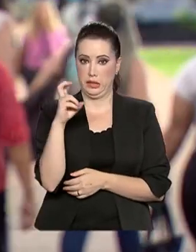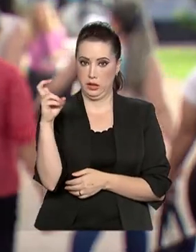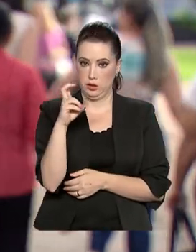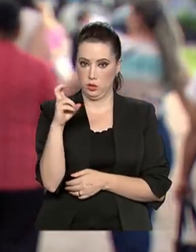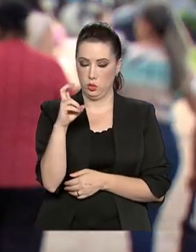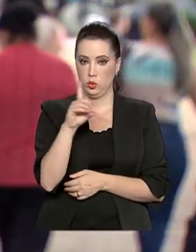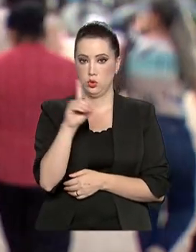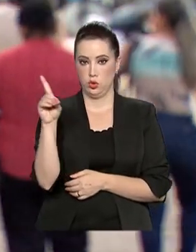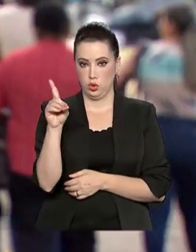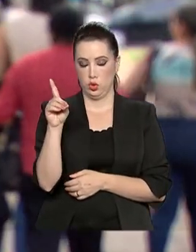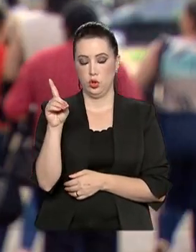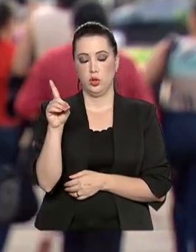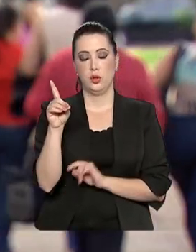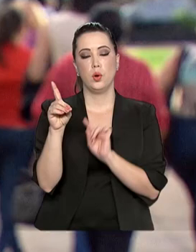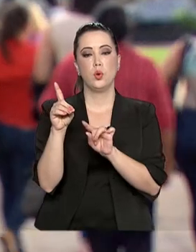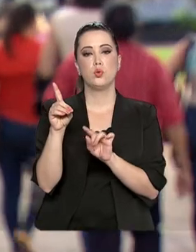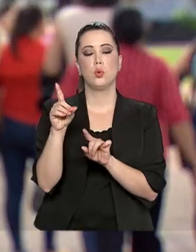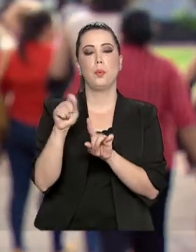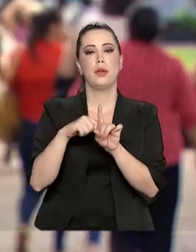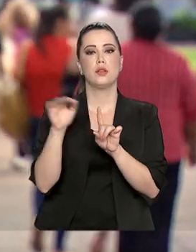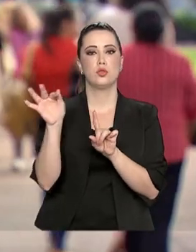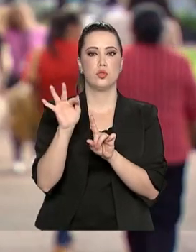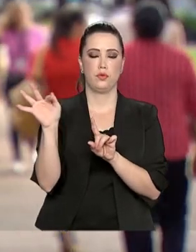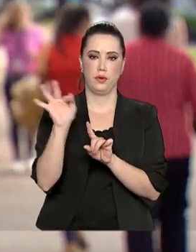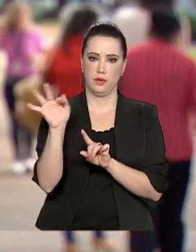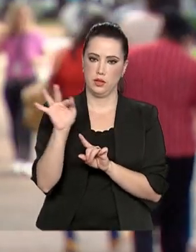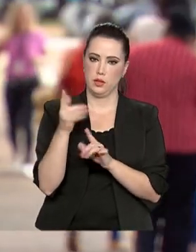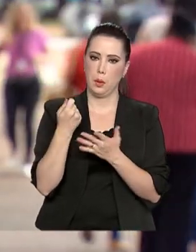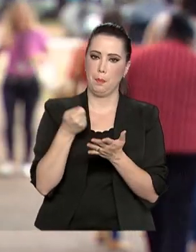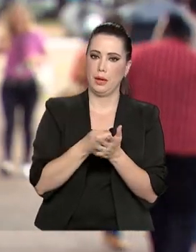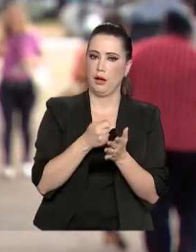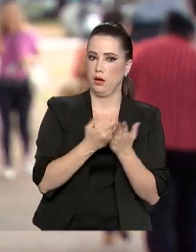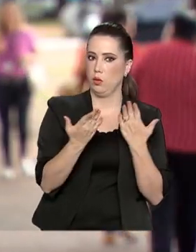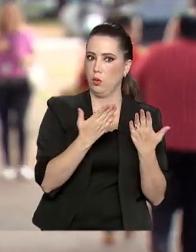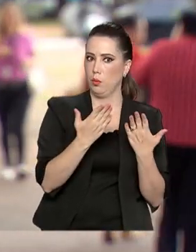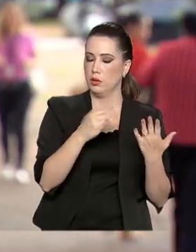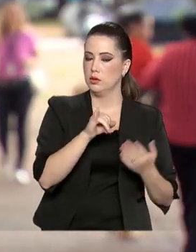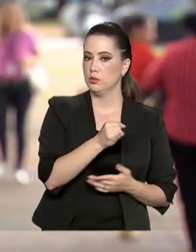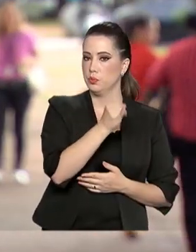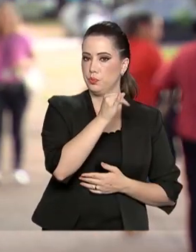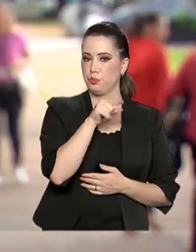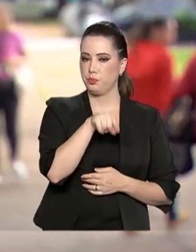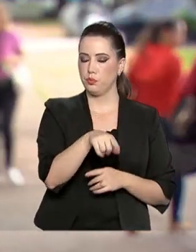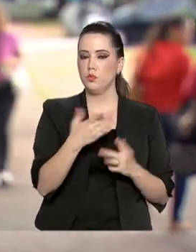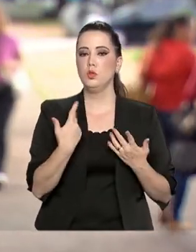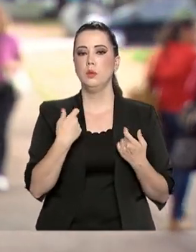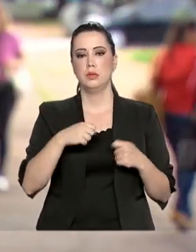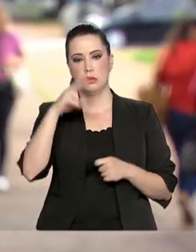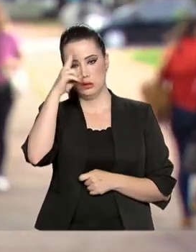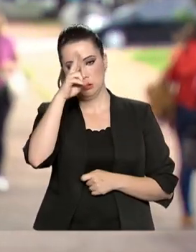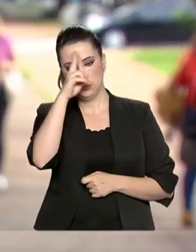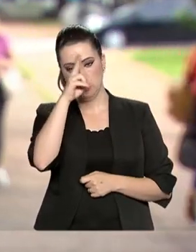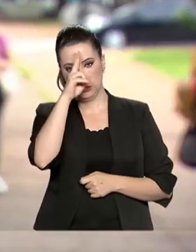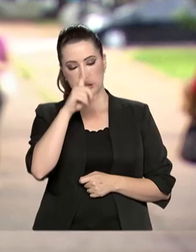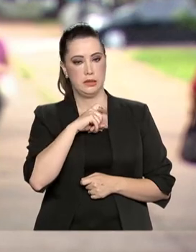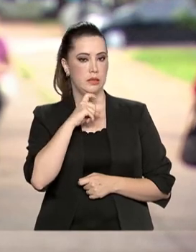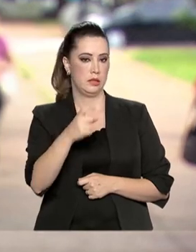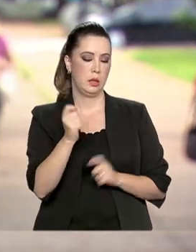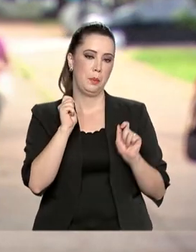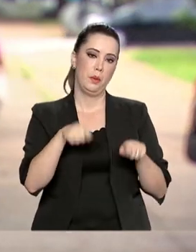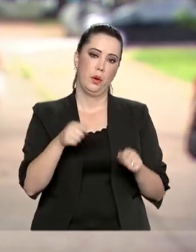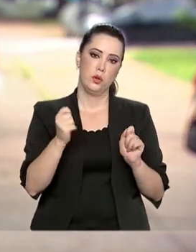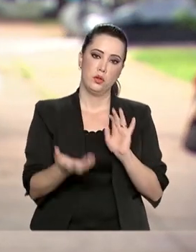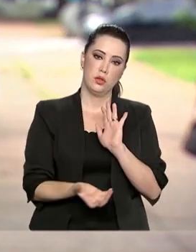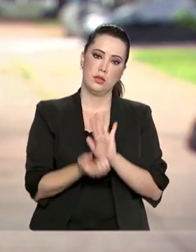útil, agora de fevereiro, quando se paga o salário referente ao mês de janeiro. Vale lembrar que nenhum empregado doméstico